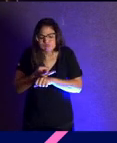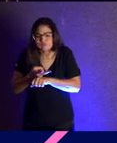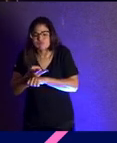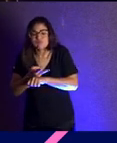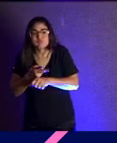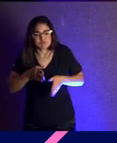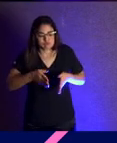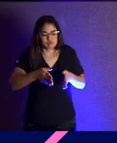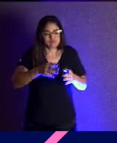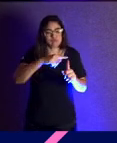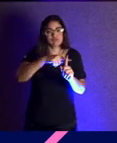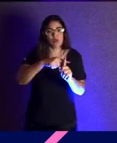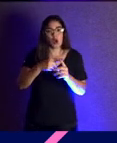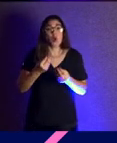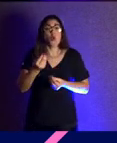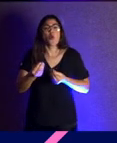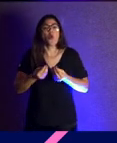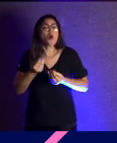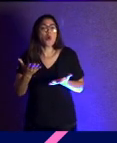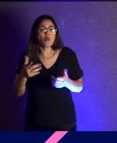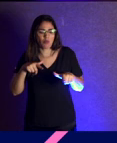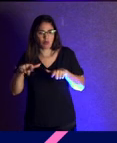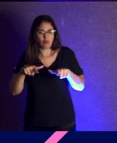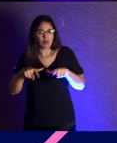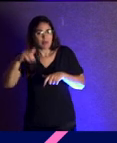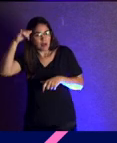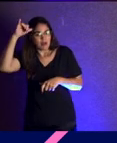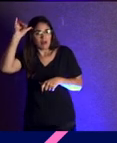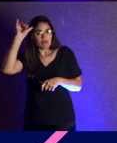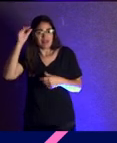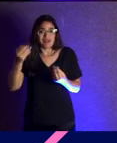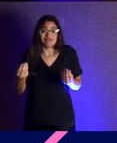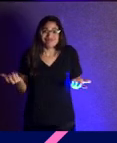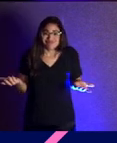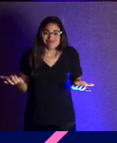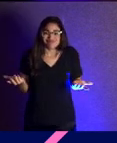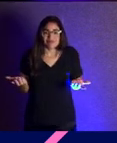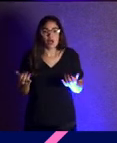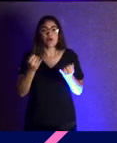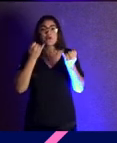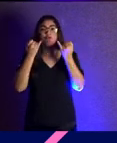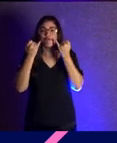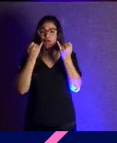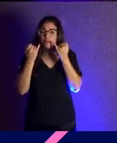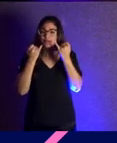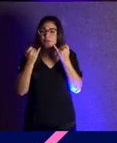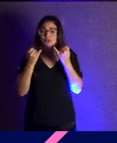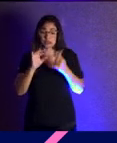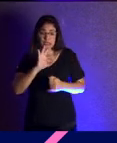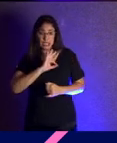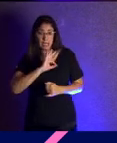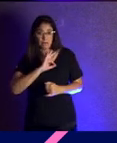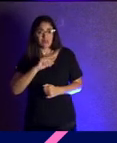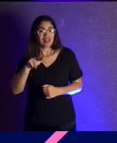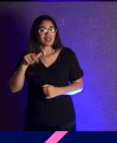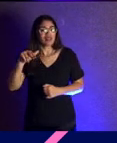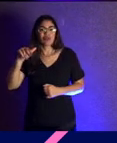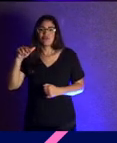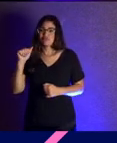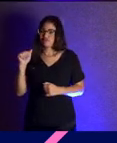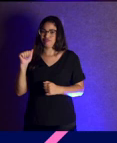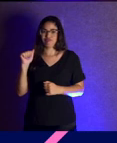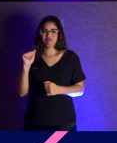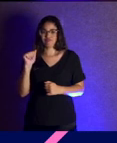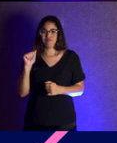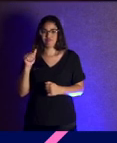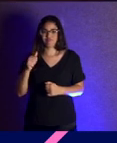vai fazer um trabalho de vida preventivo? Então, tudo isso daqui são informações que a polícia nunca teve.